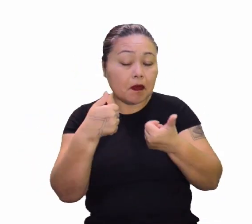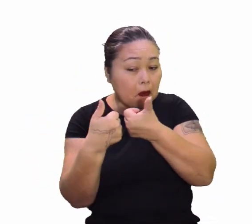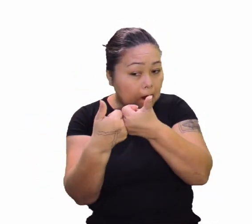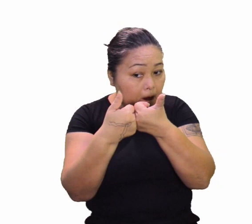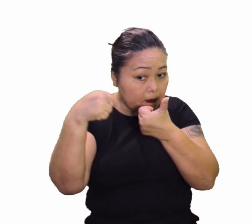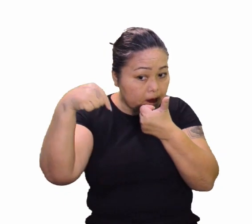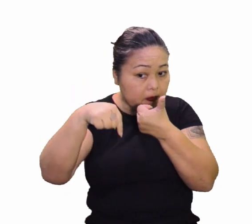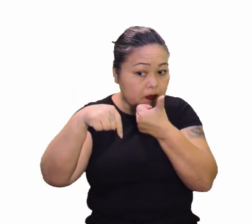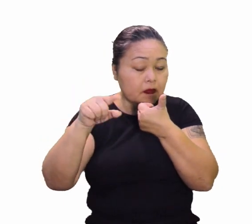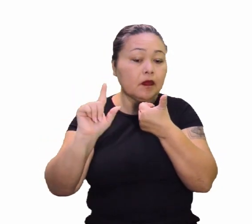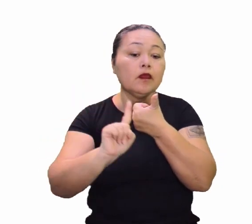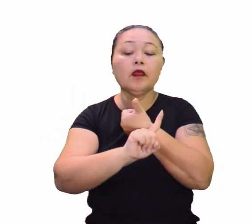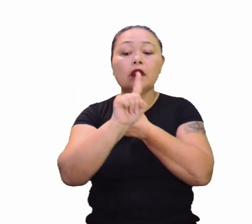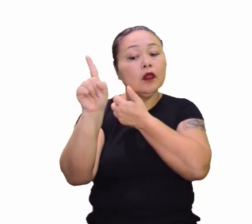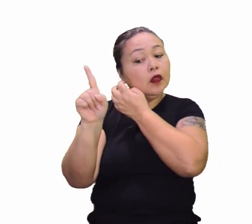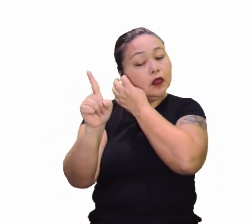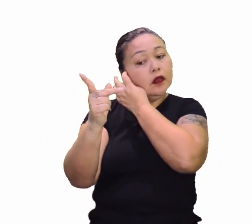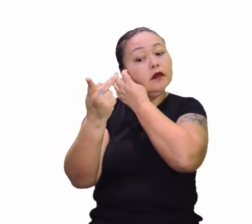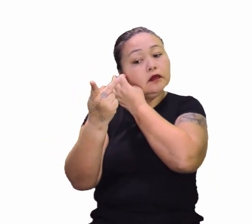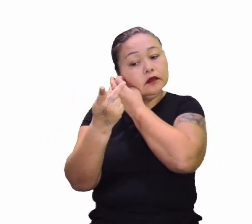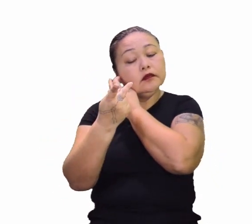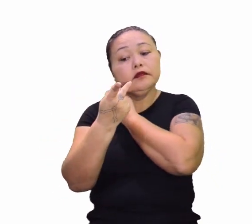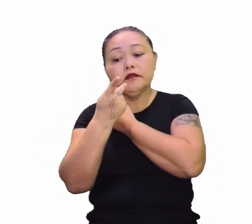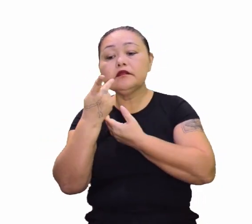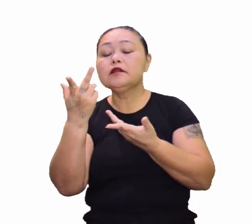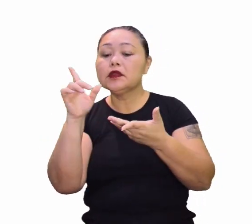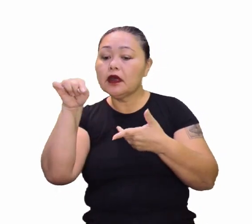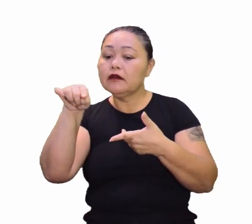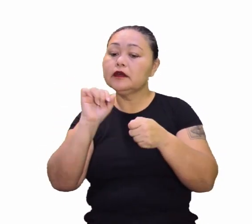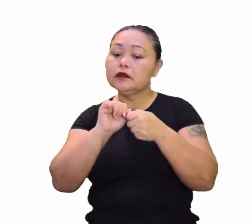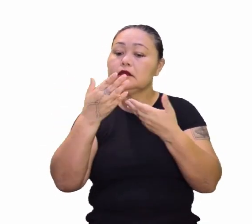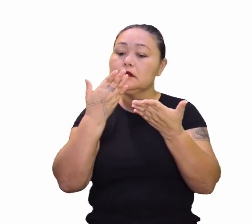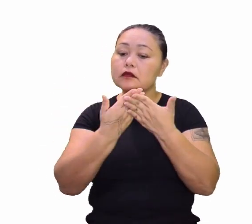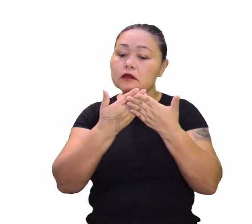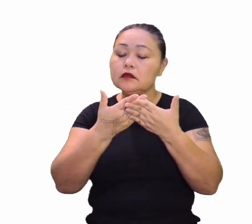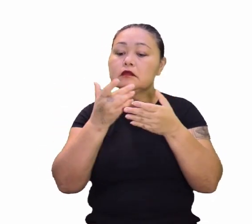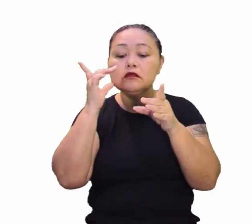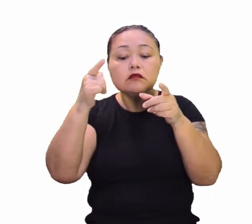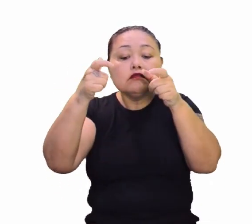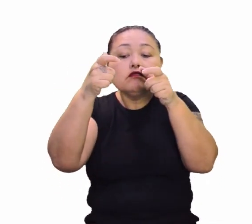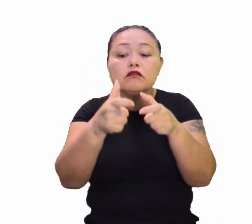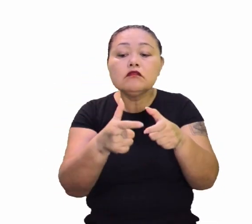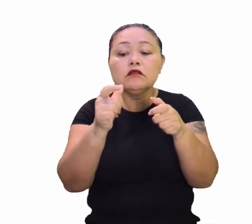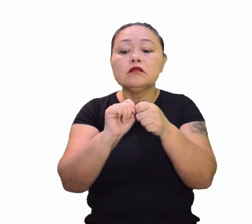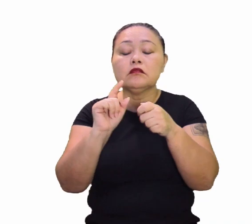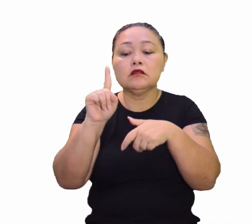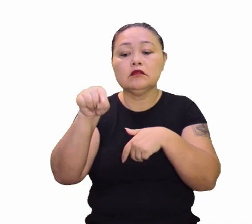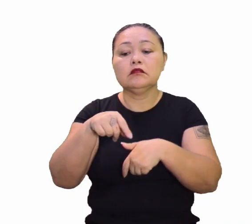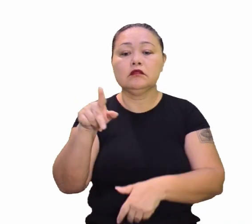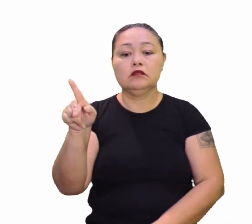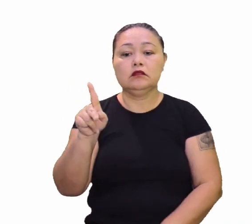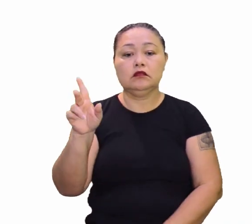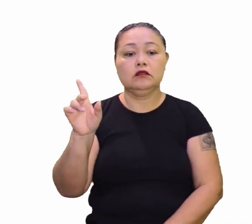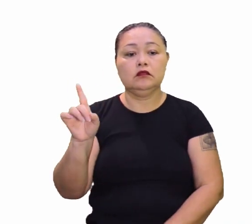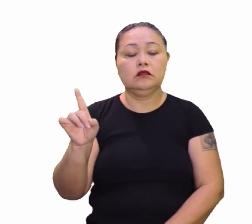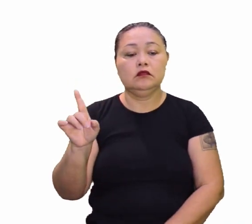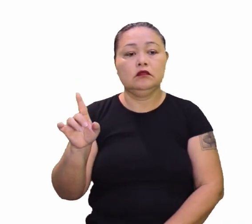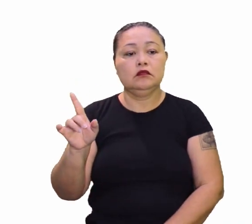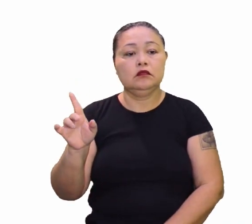né? Isso. E lá na aula realmente estava falando bonitinho a localização dos caritianos, né, professor Jorge? Isso.